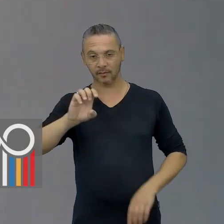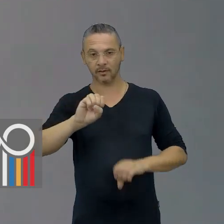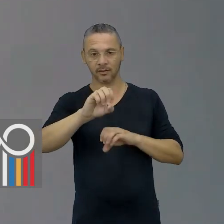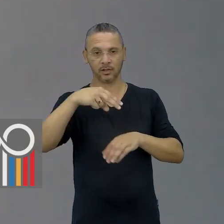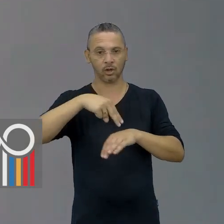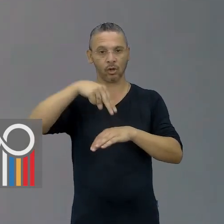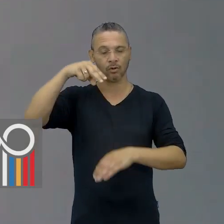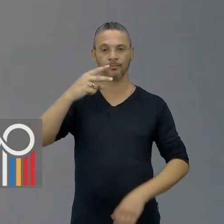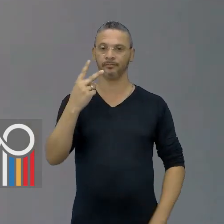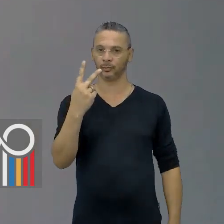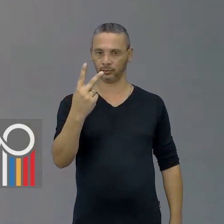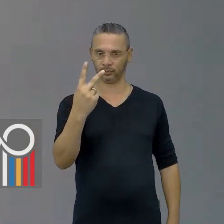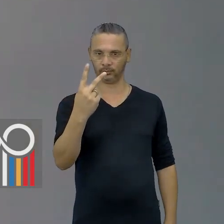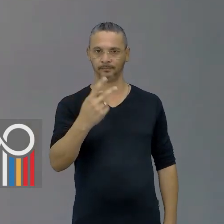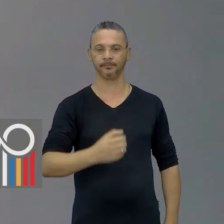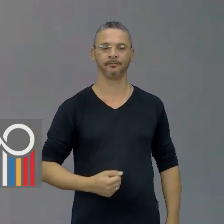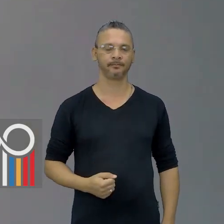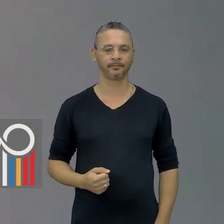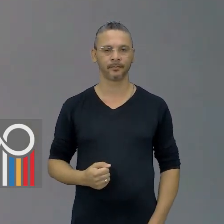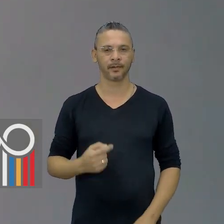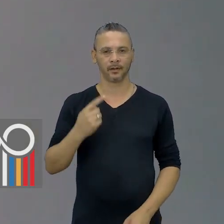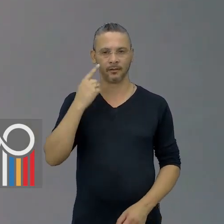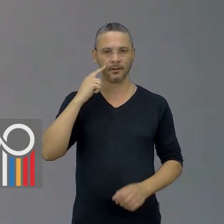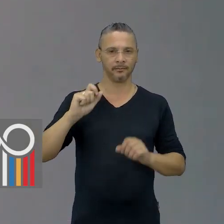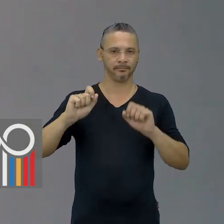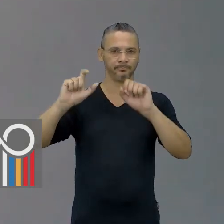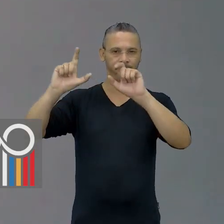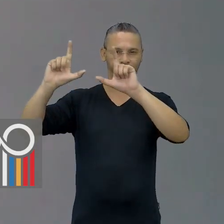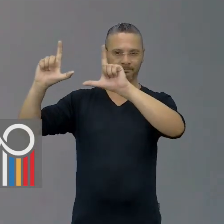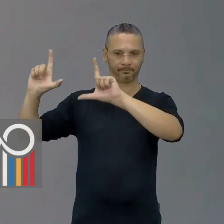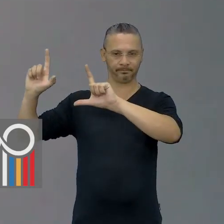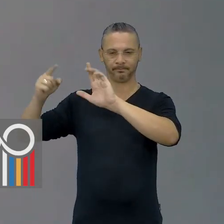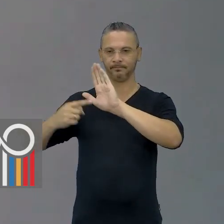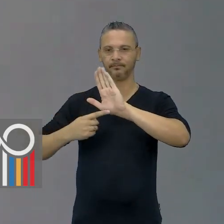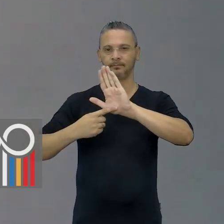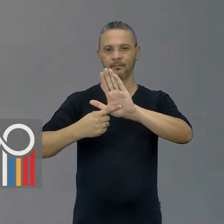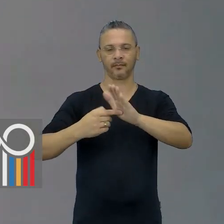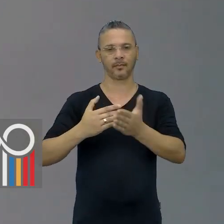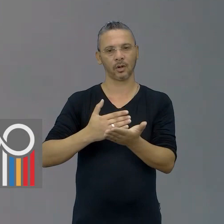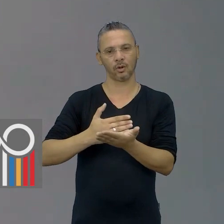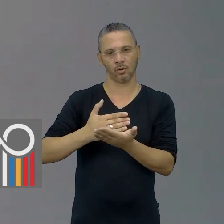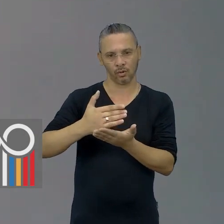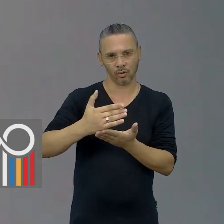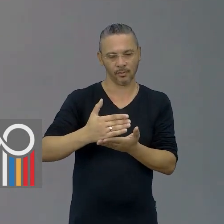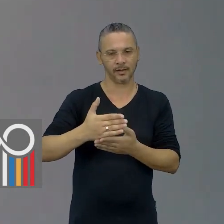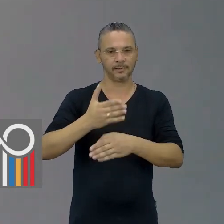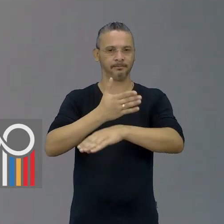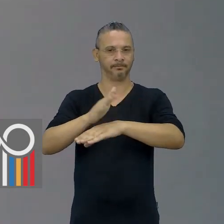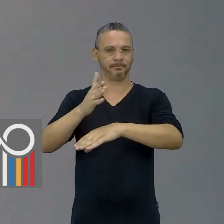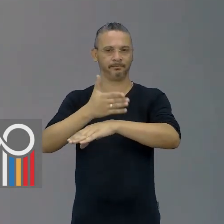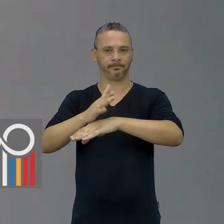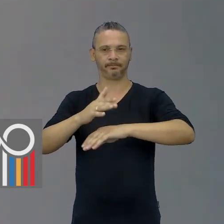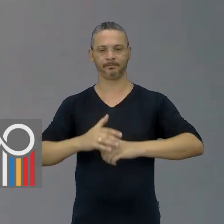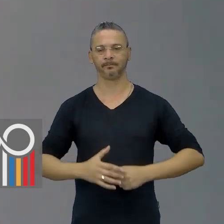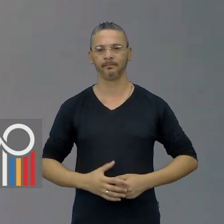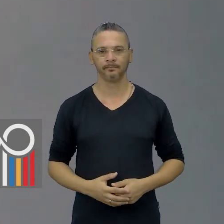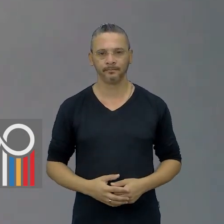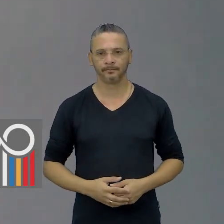Norte 2. Eu vou compartilhar a tela com vocês para iniciar nossa formação.